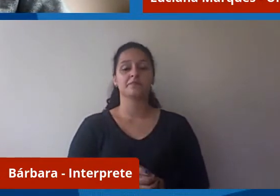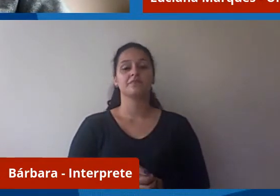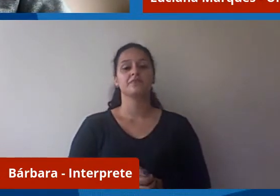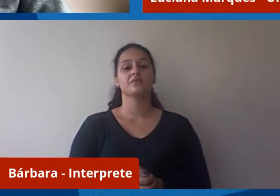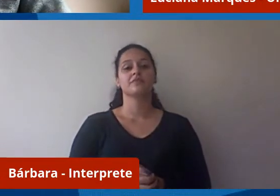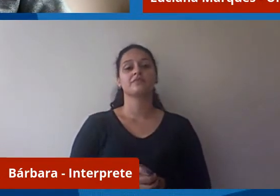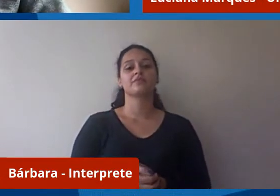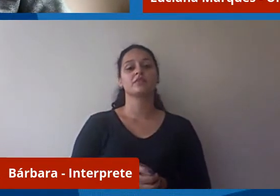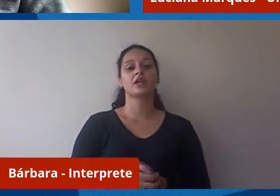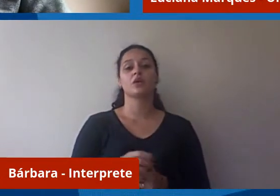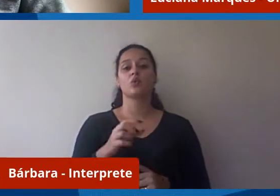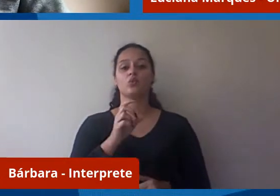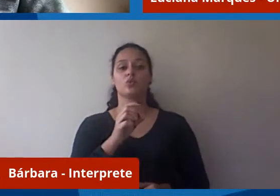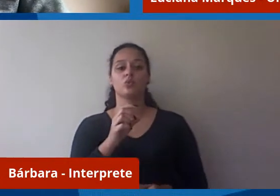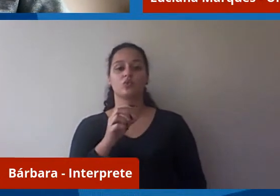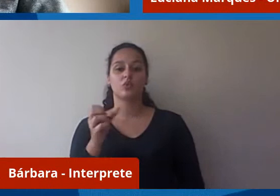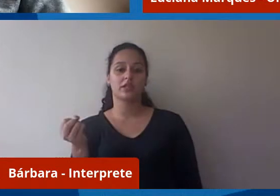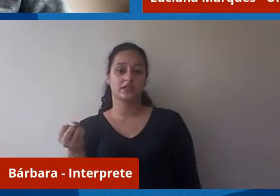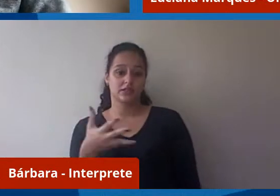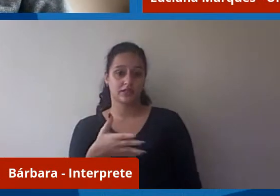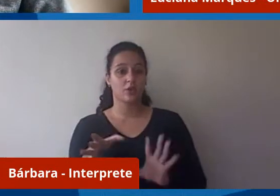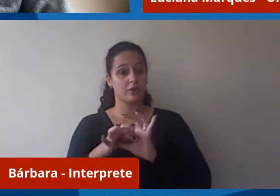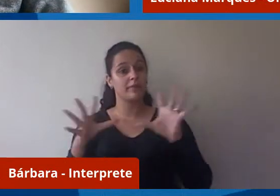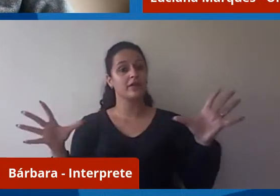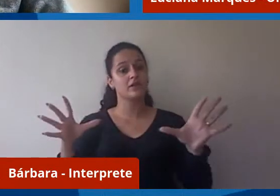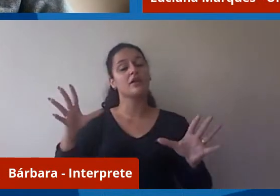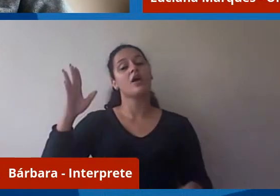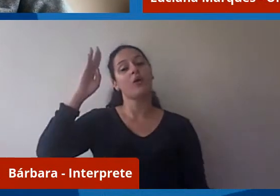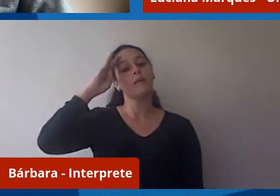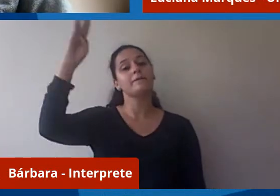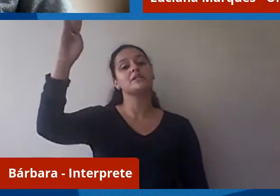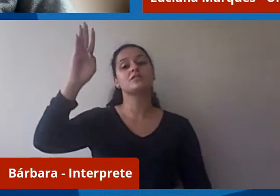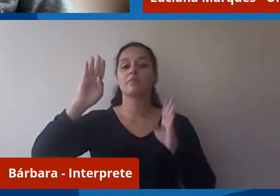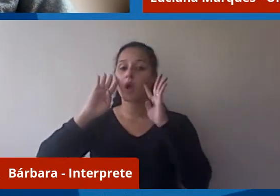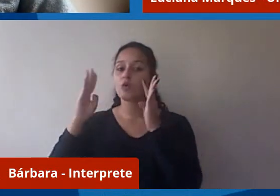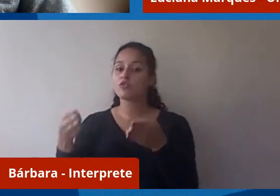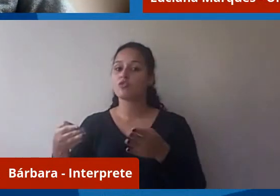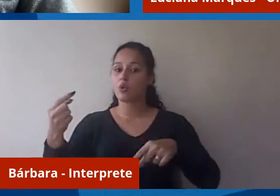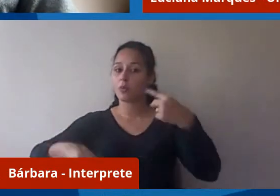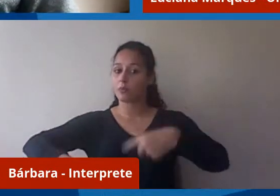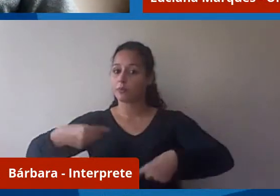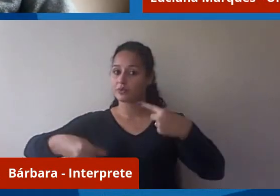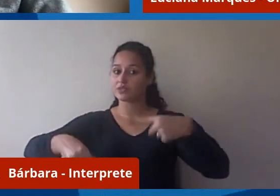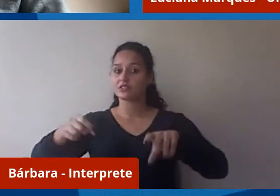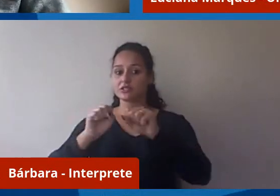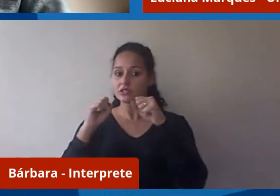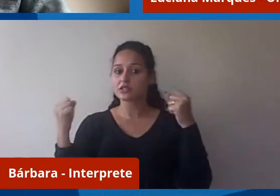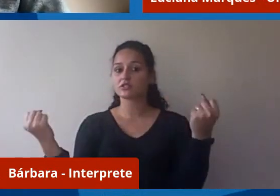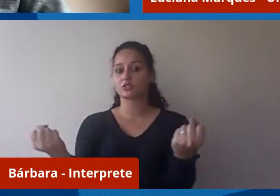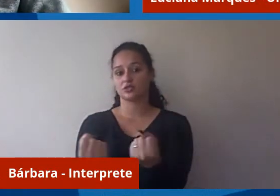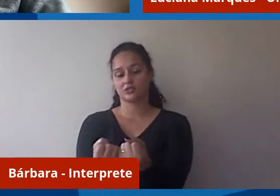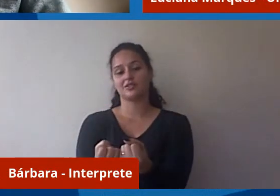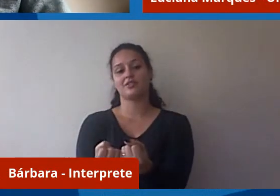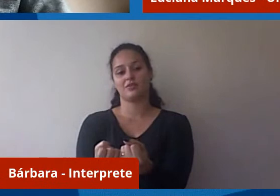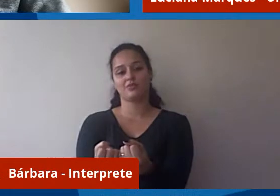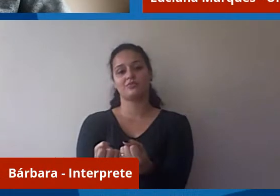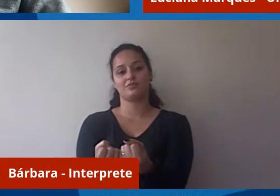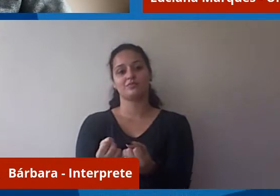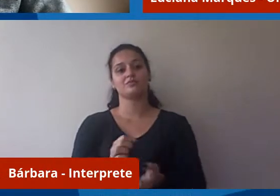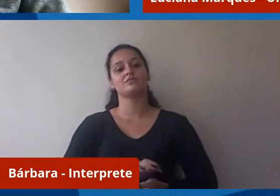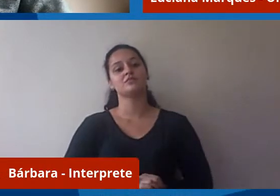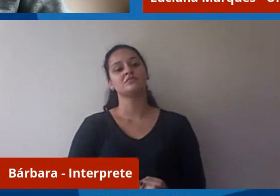políticas sociais. A prioridade para o neoliberalismo é tratado de livre comércio com os Estados Unidos.